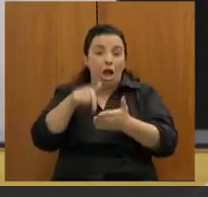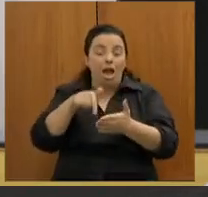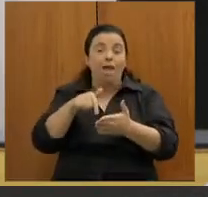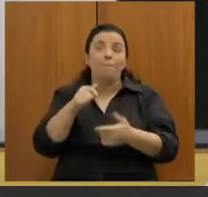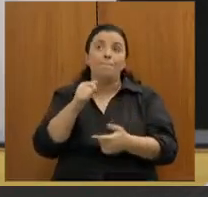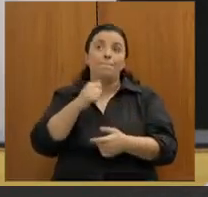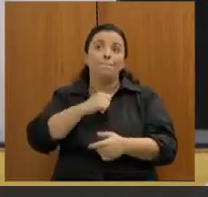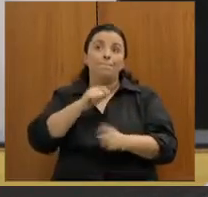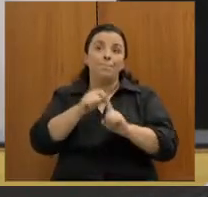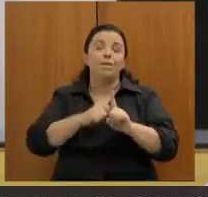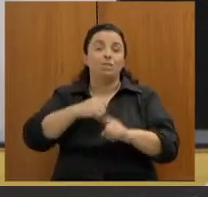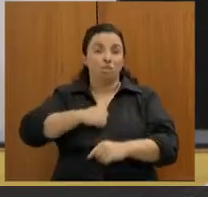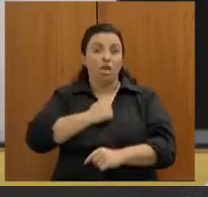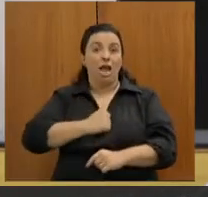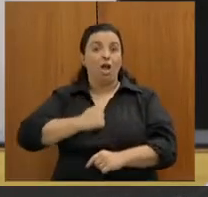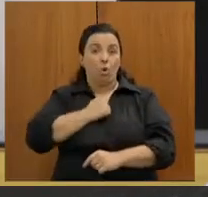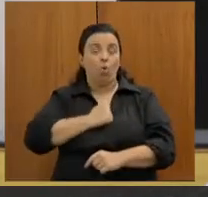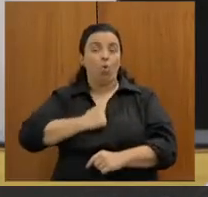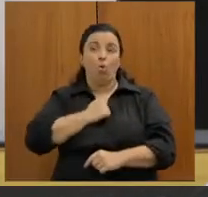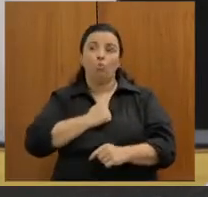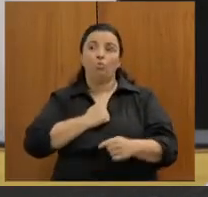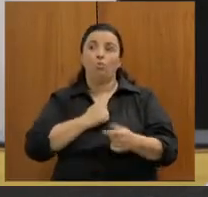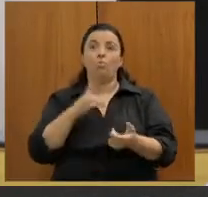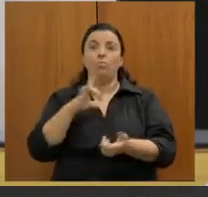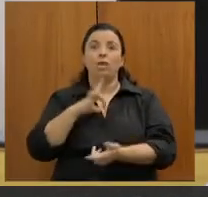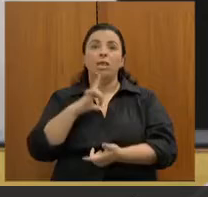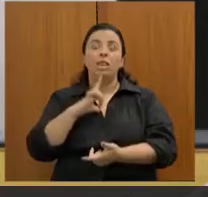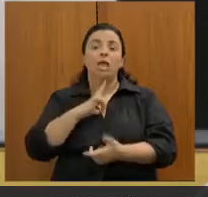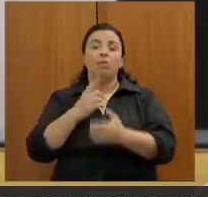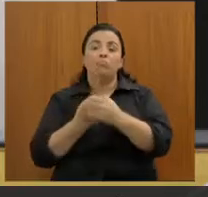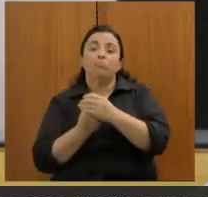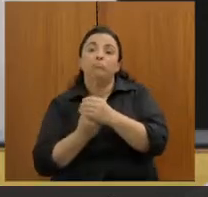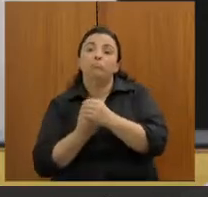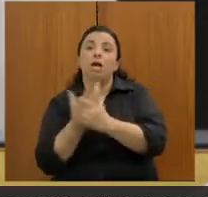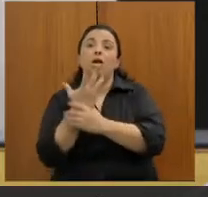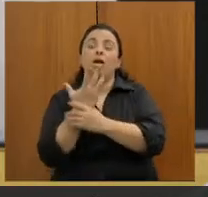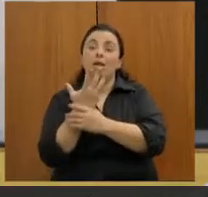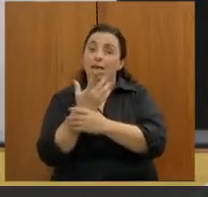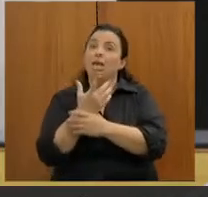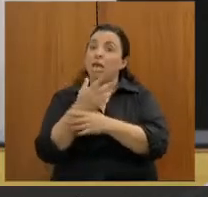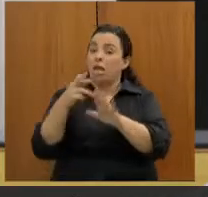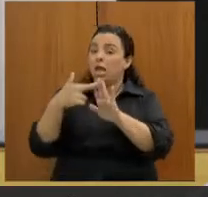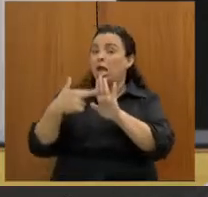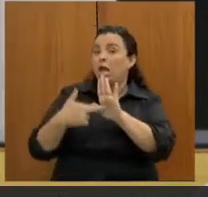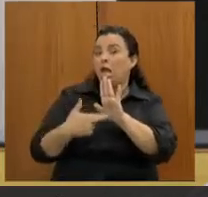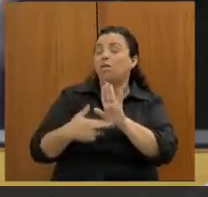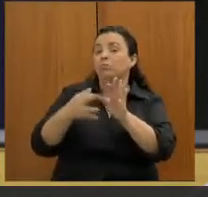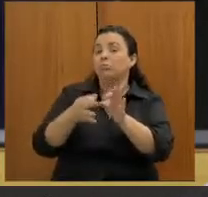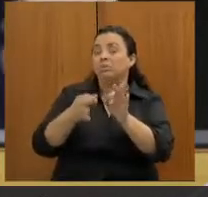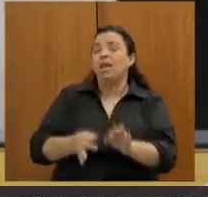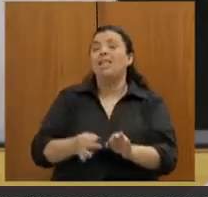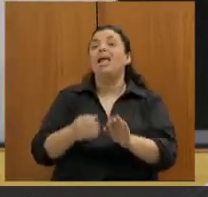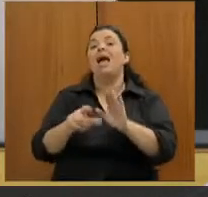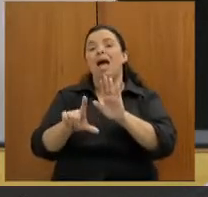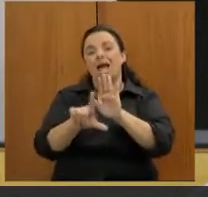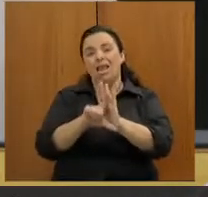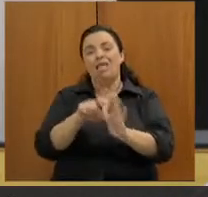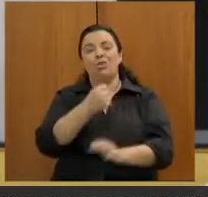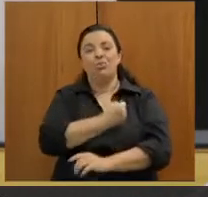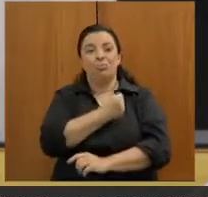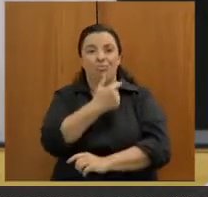nós que seja implementado e que seja regulamentado a lei